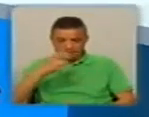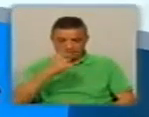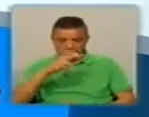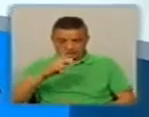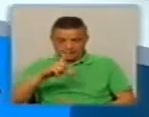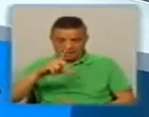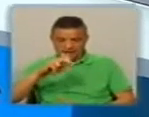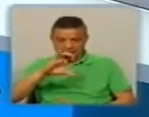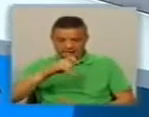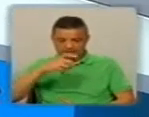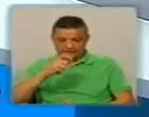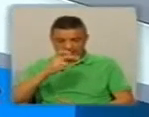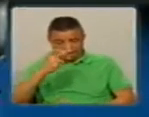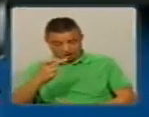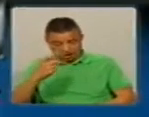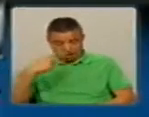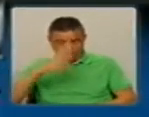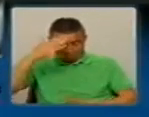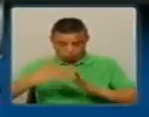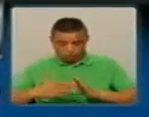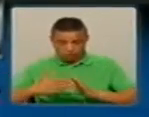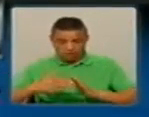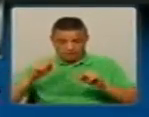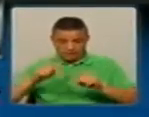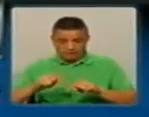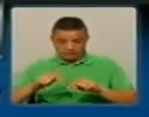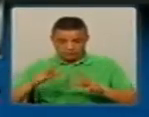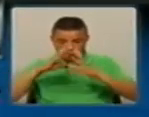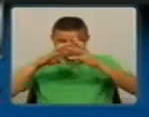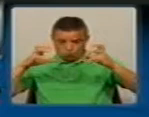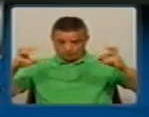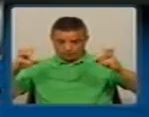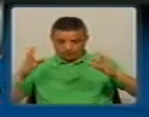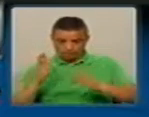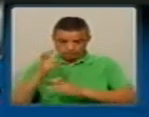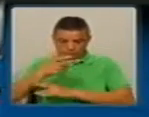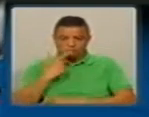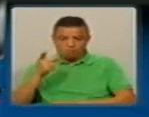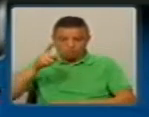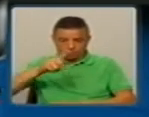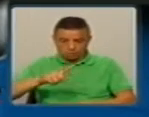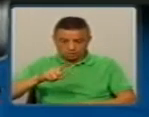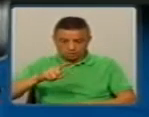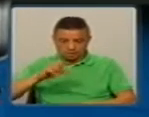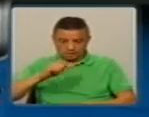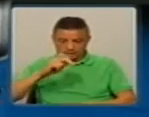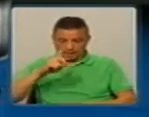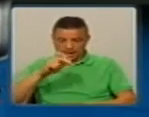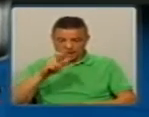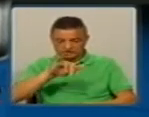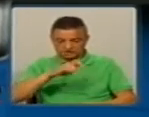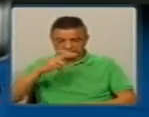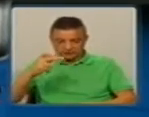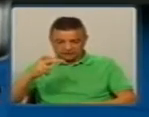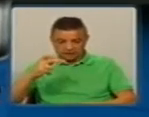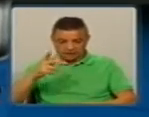isso também que vai acontecer quando esta nuvem entrar novamente pela nossa galáxia da